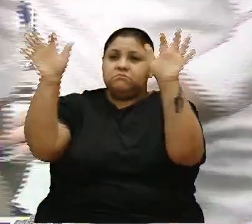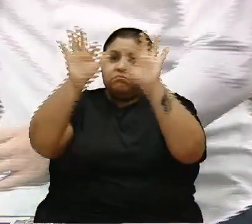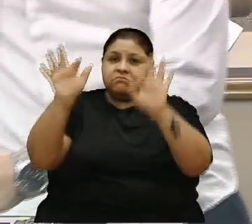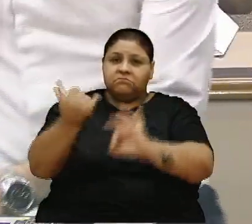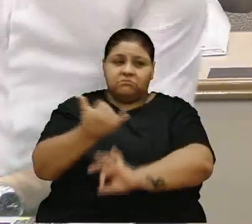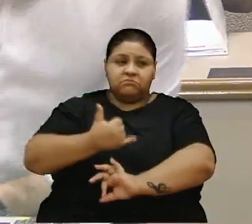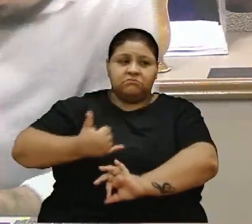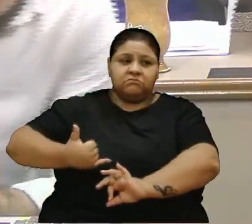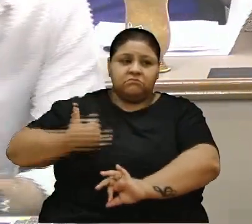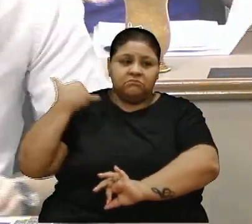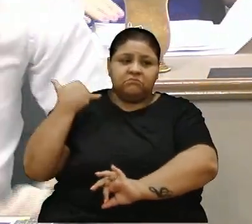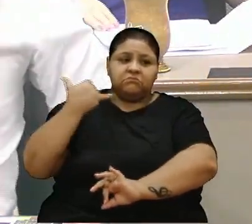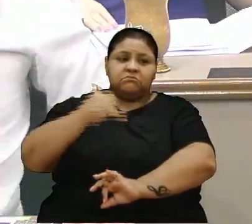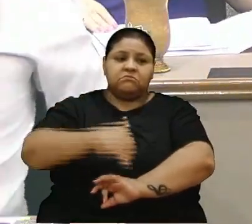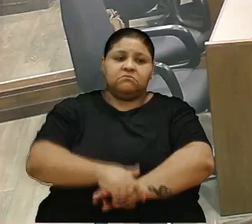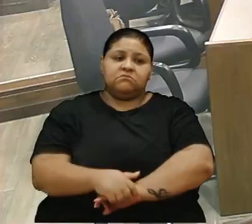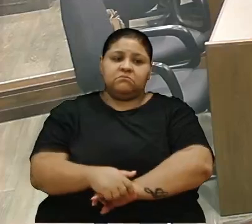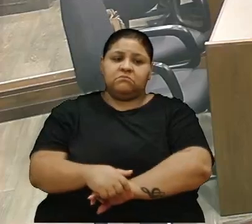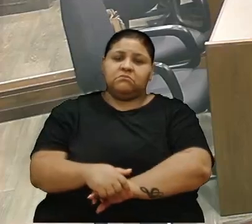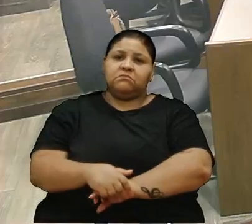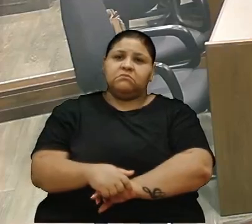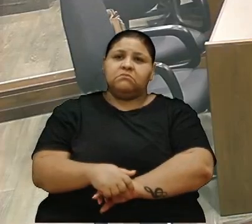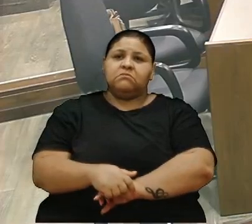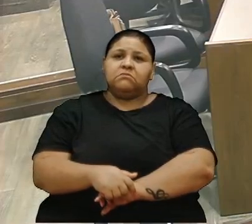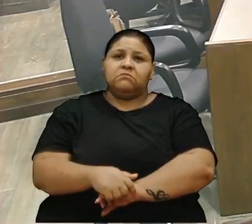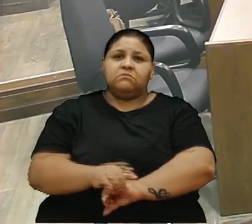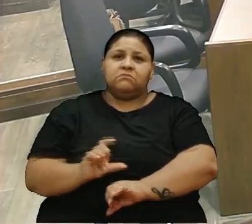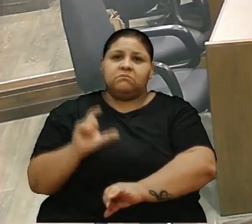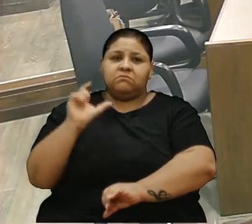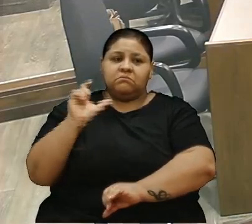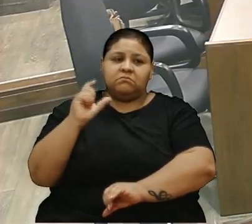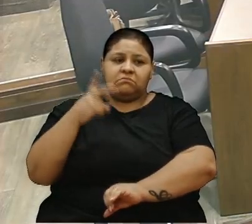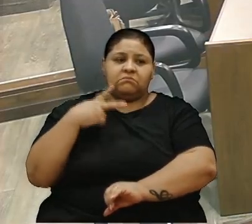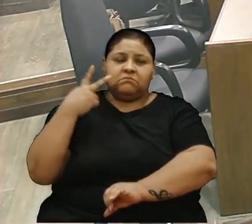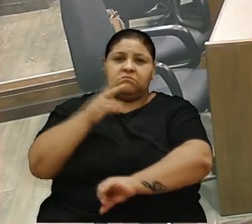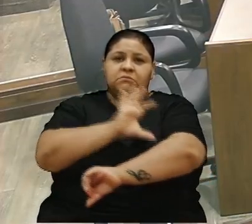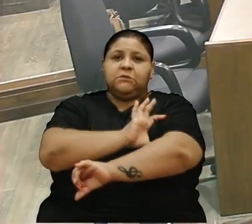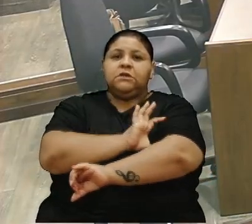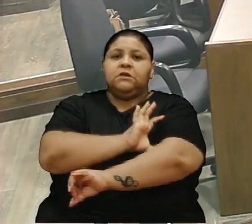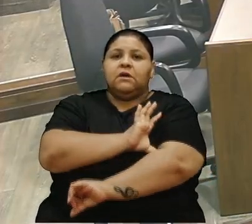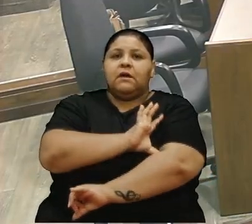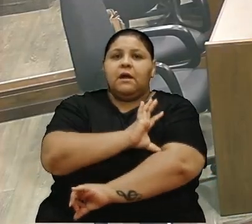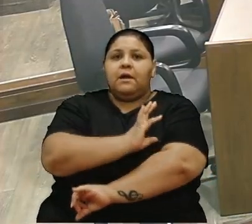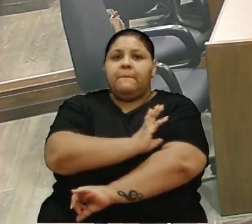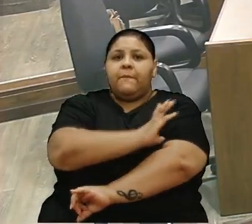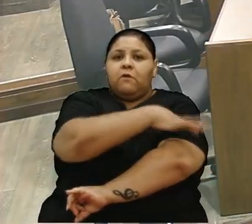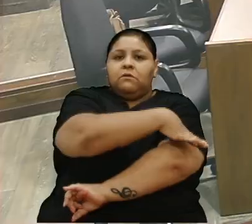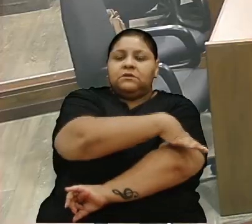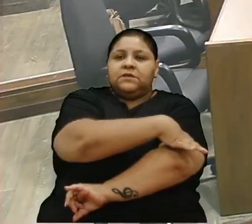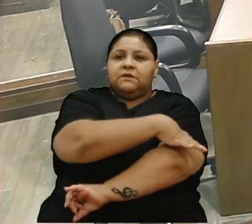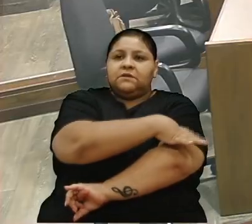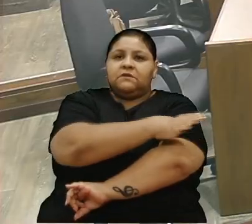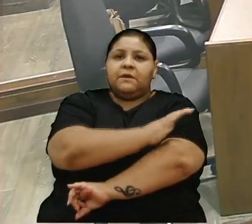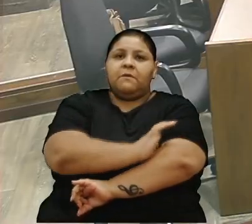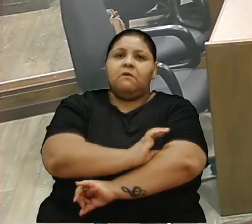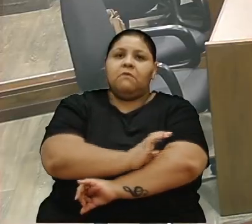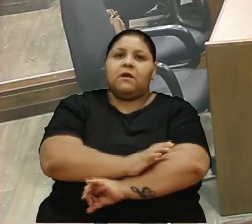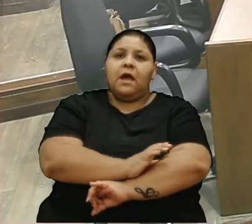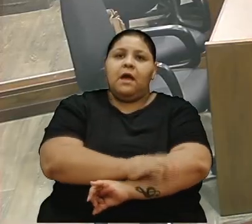Beri. Era isso, senhor presidente. Obrigado, vereador Cristiano. Com a palavra, vereador Ramon Teles. Peço a